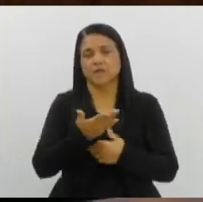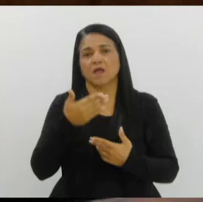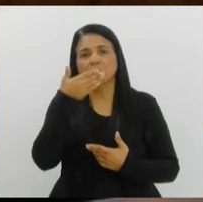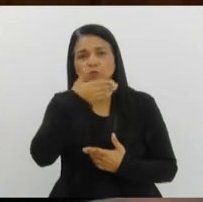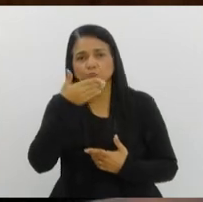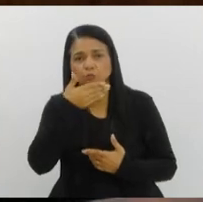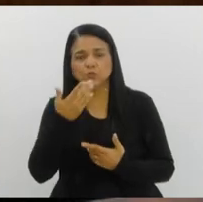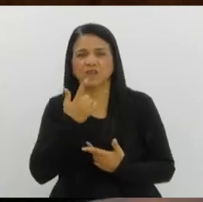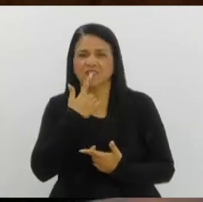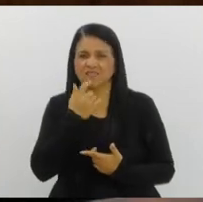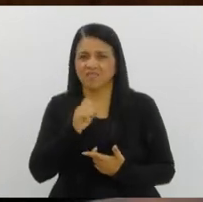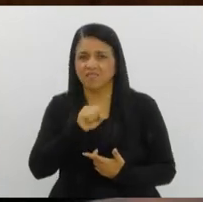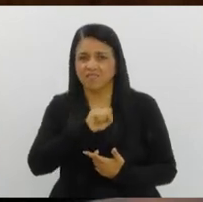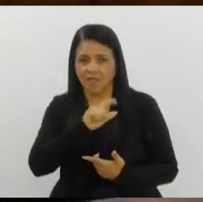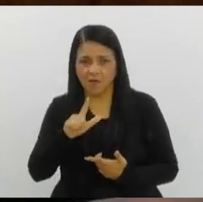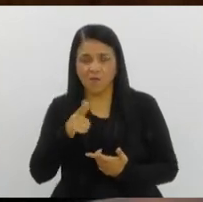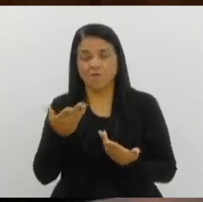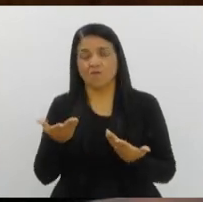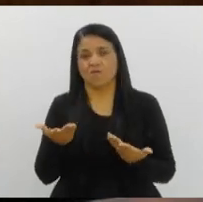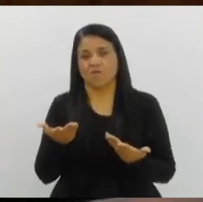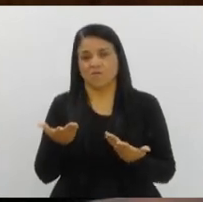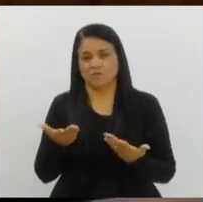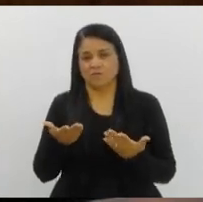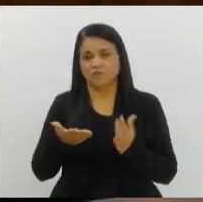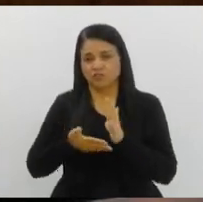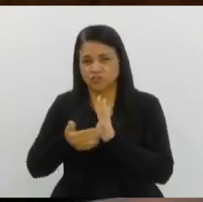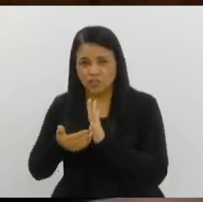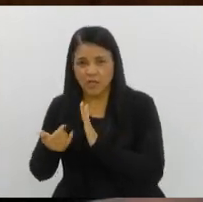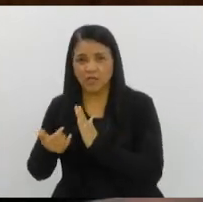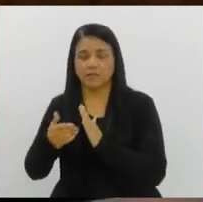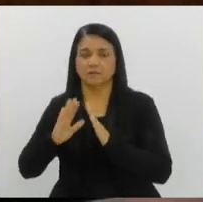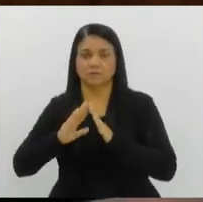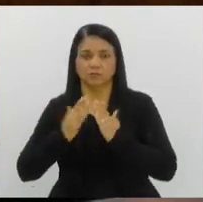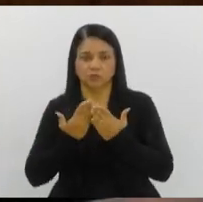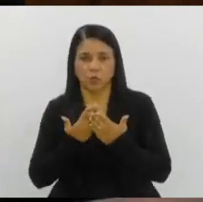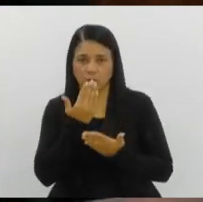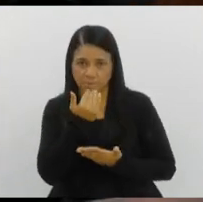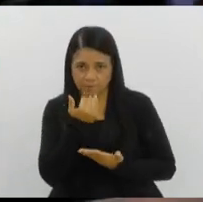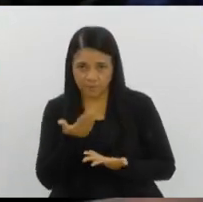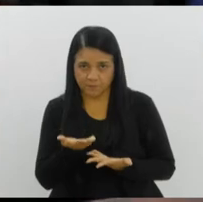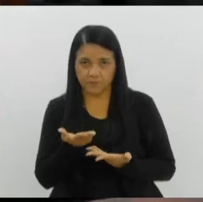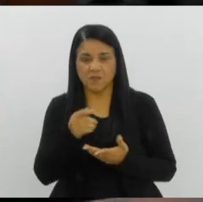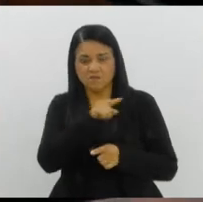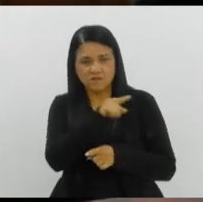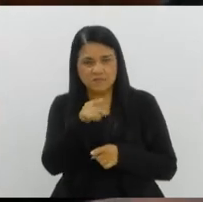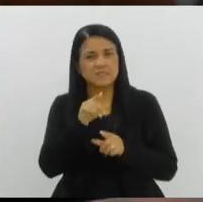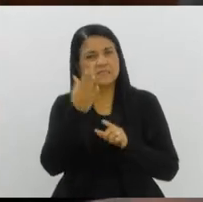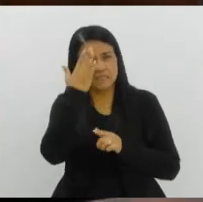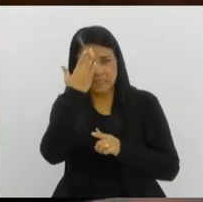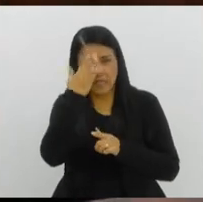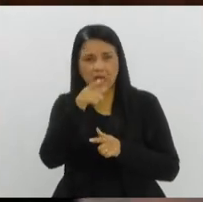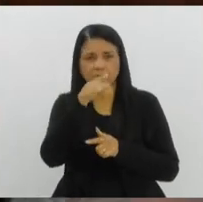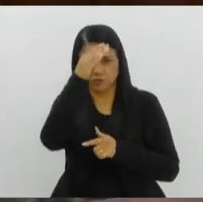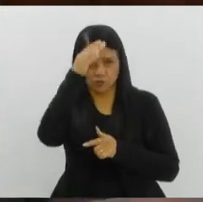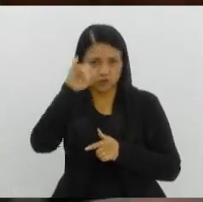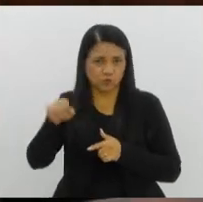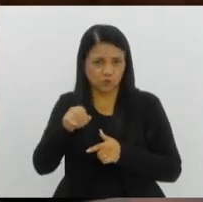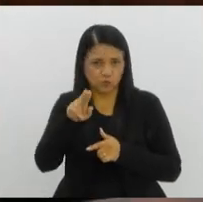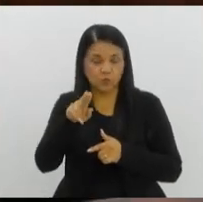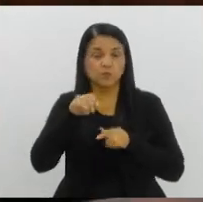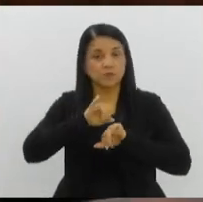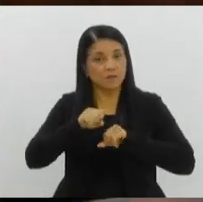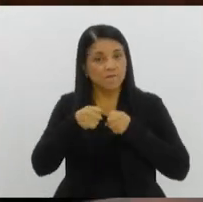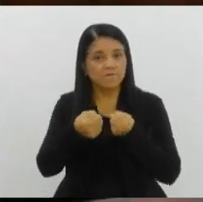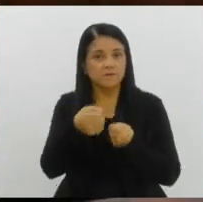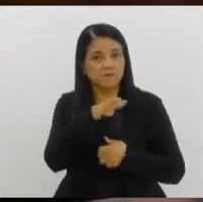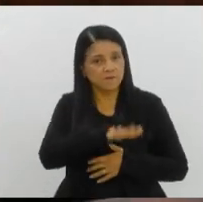açúcar. E Vossa Excelência sabe, deputada Tia Ju, Vossa Excelência que defende tanto as crianças, é uma, não a única, mas uma